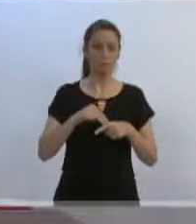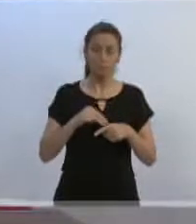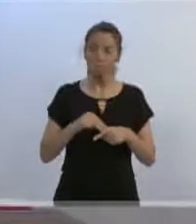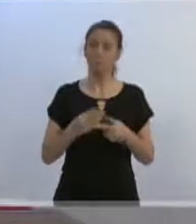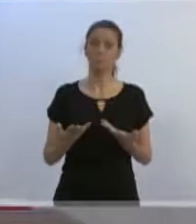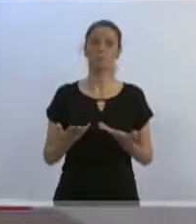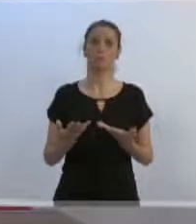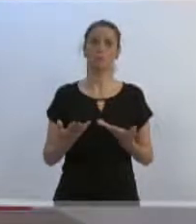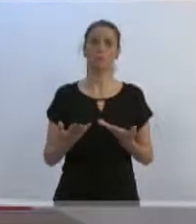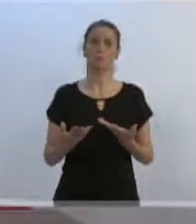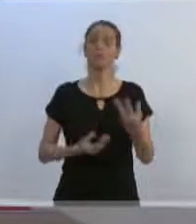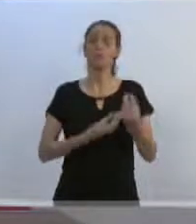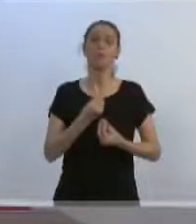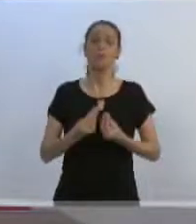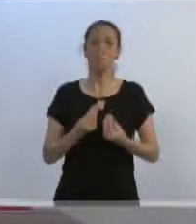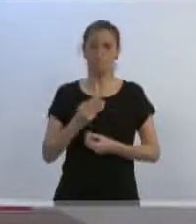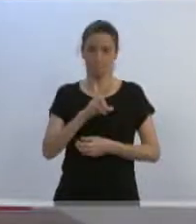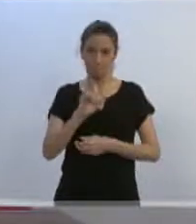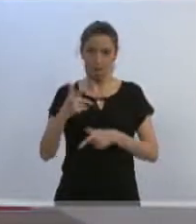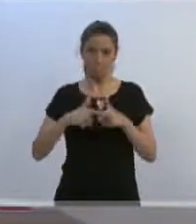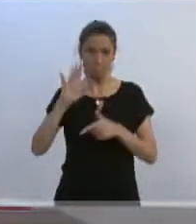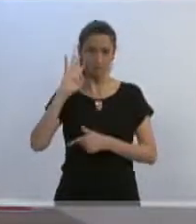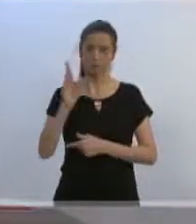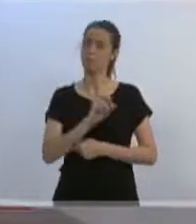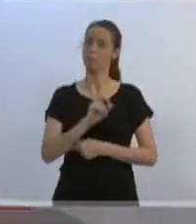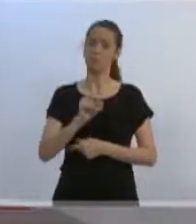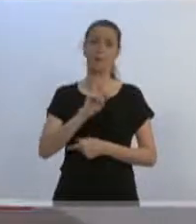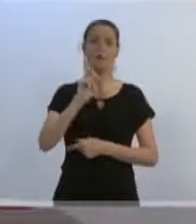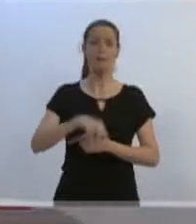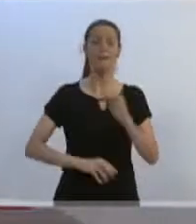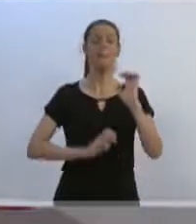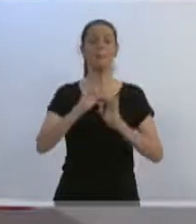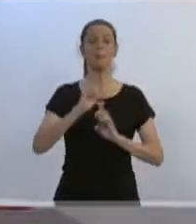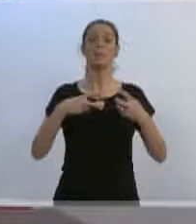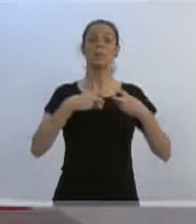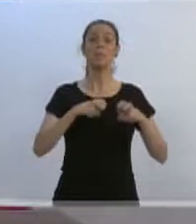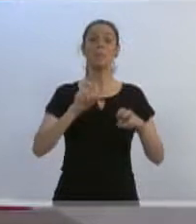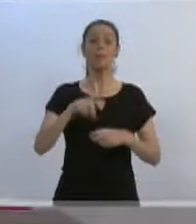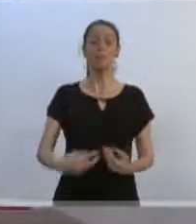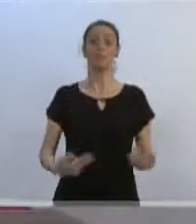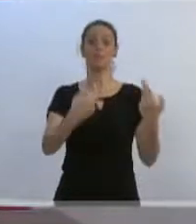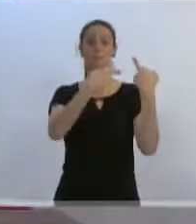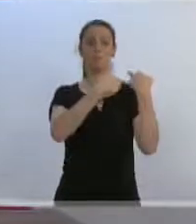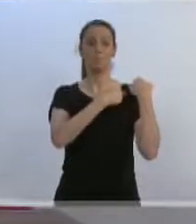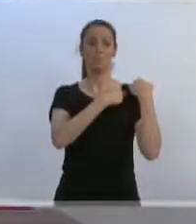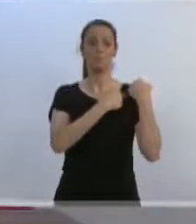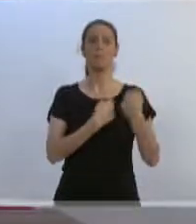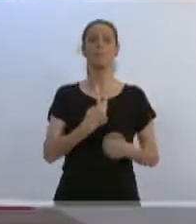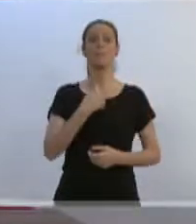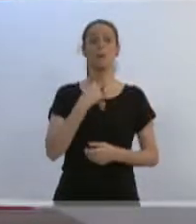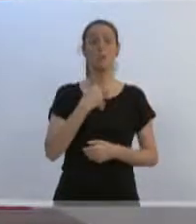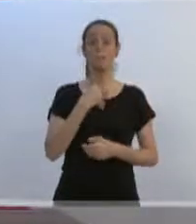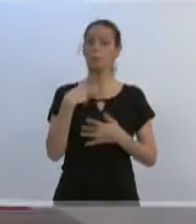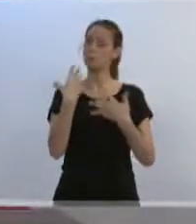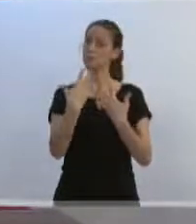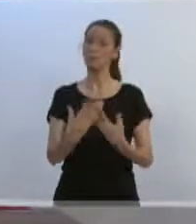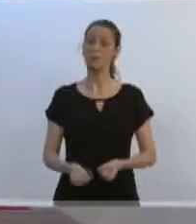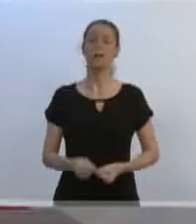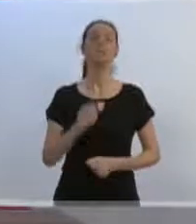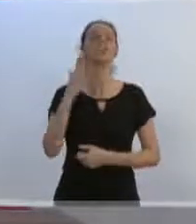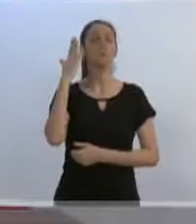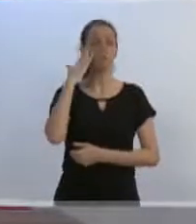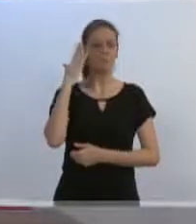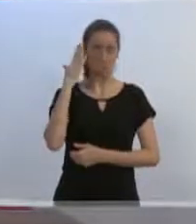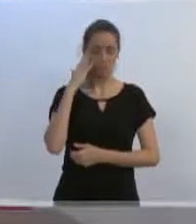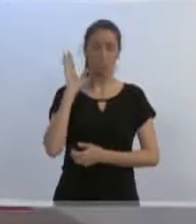a empresa tem que resolver essa hora ela é responsável é inadmissível nós sabemos o trabalho nós sabemos o tempo que leva